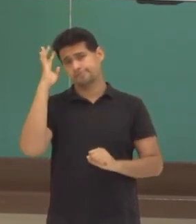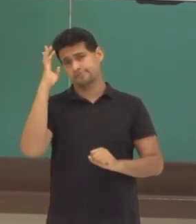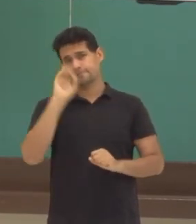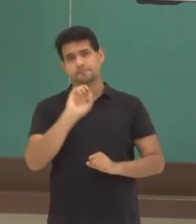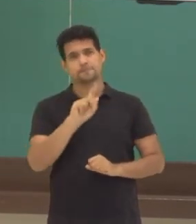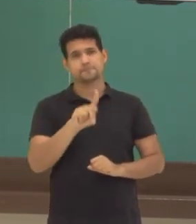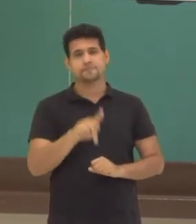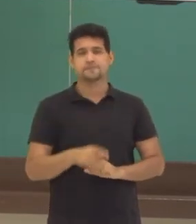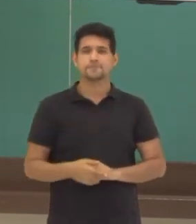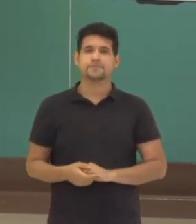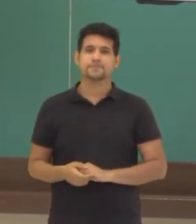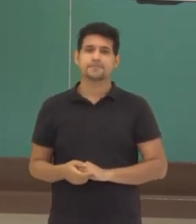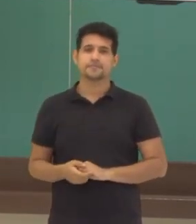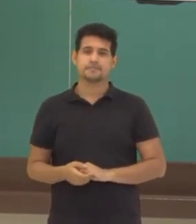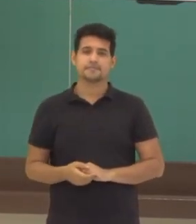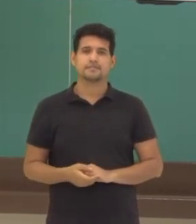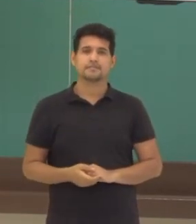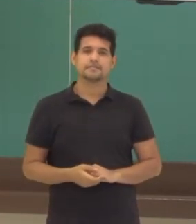Certo?